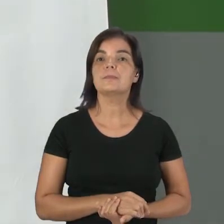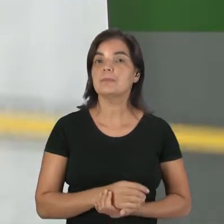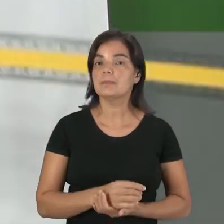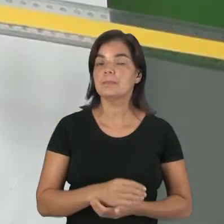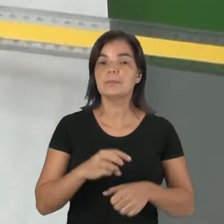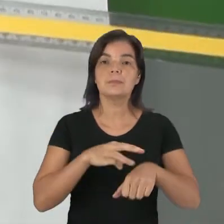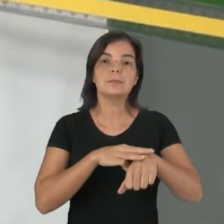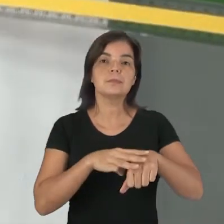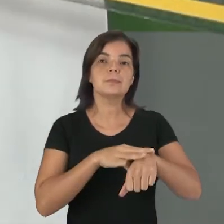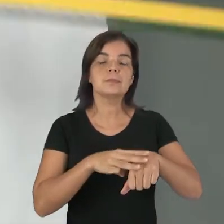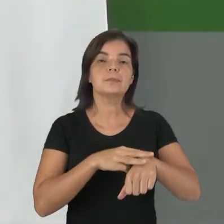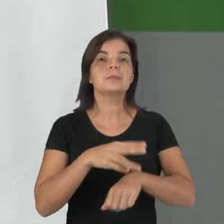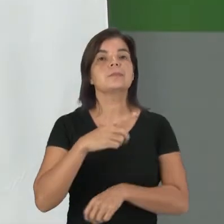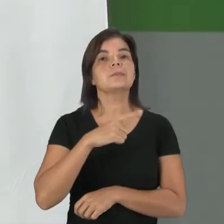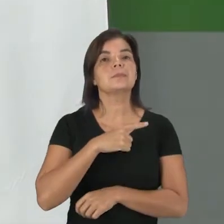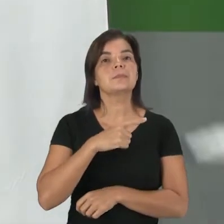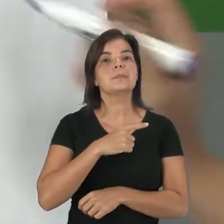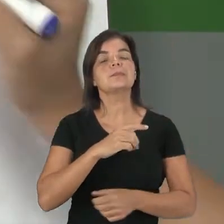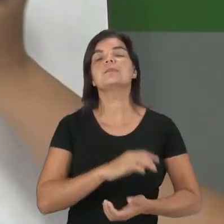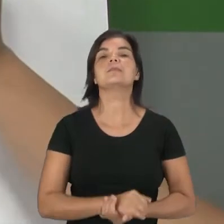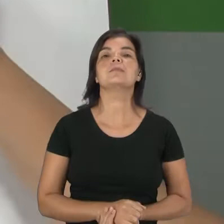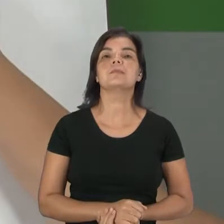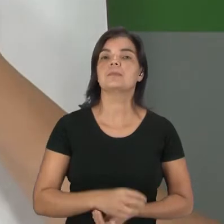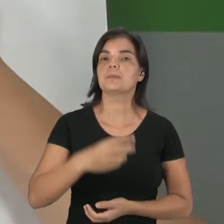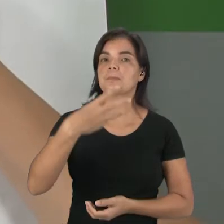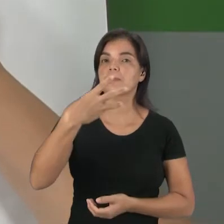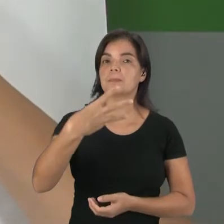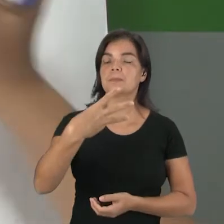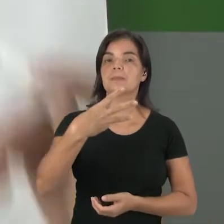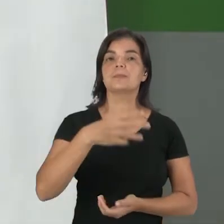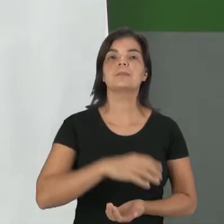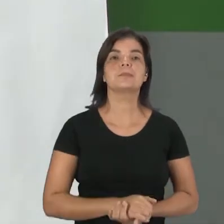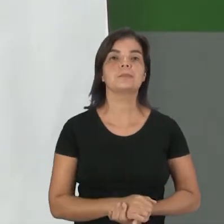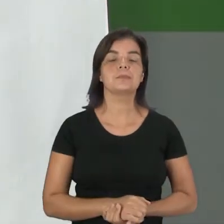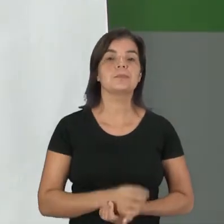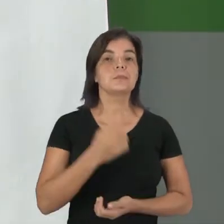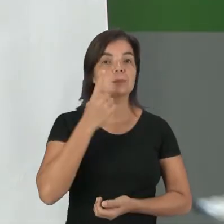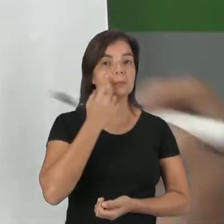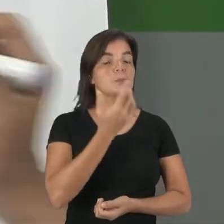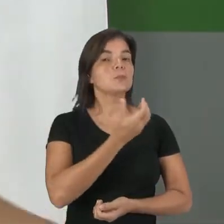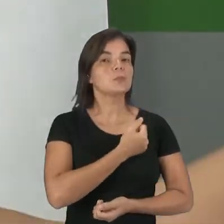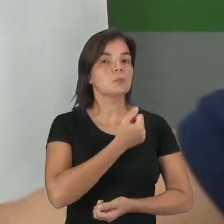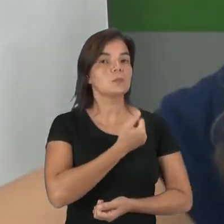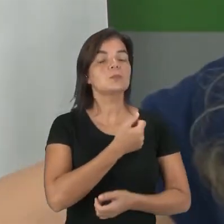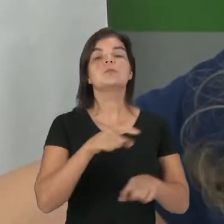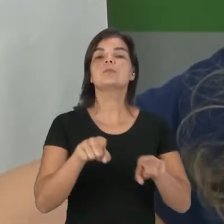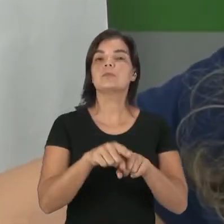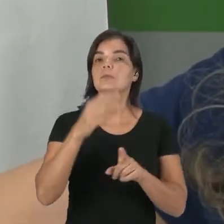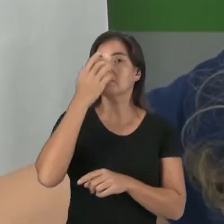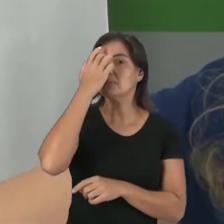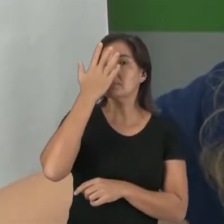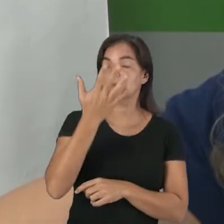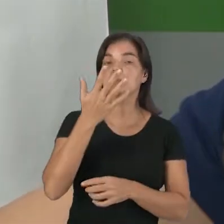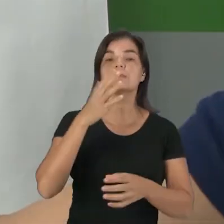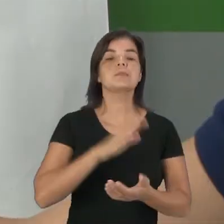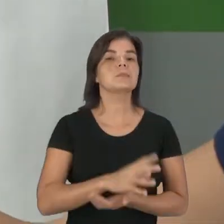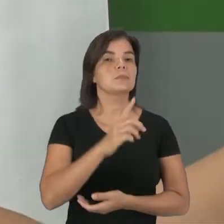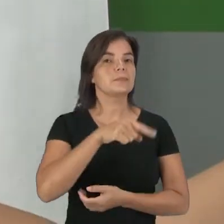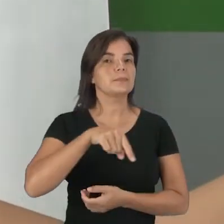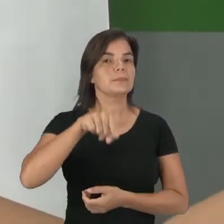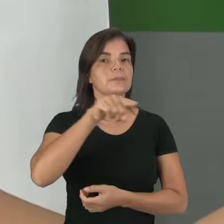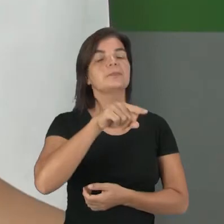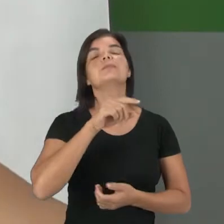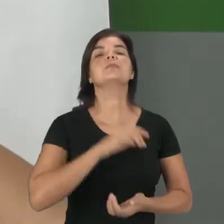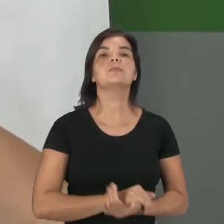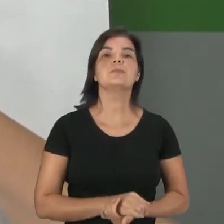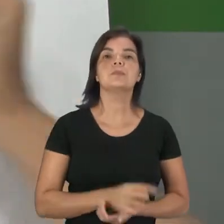E na marrom, nós temos 3. Eu estou colocando números em cima para ficar mais fácil de